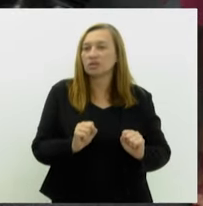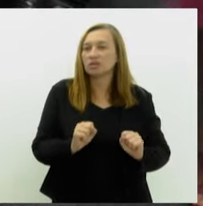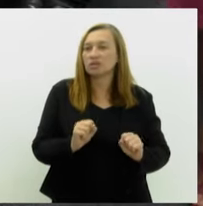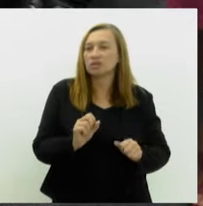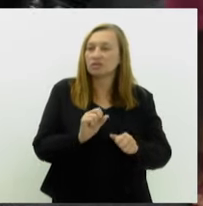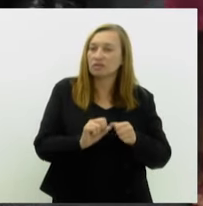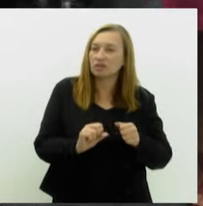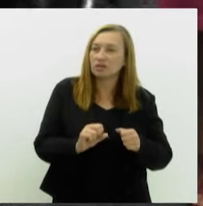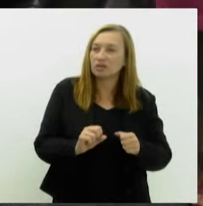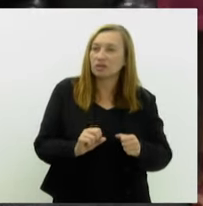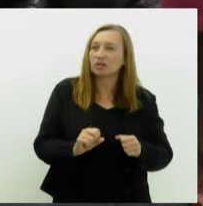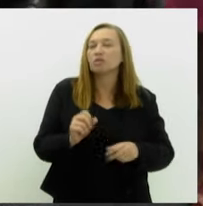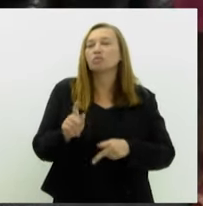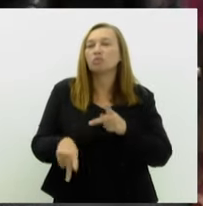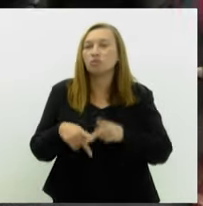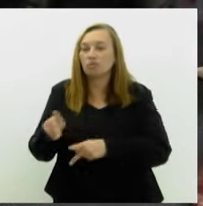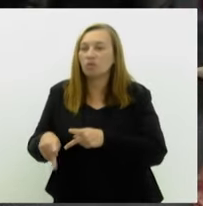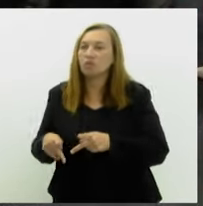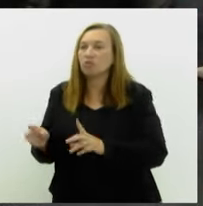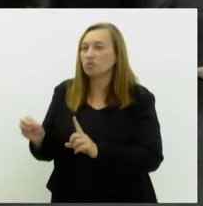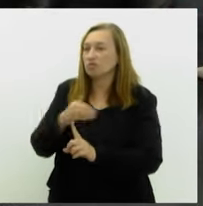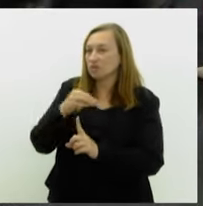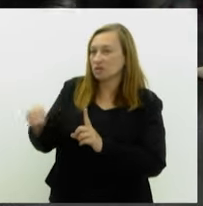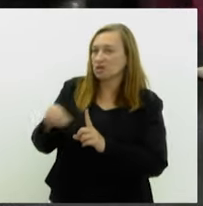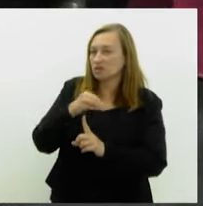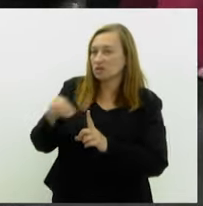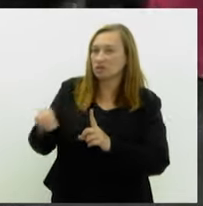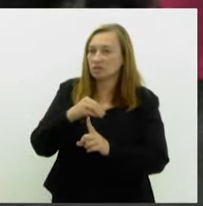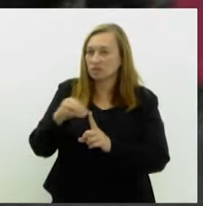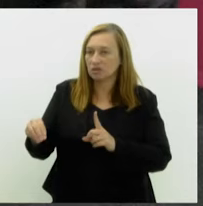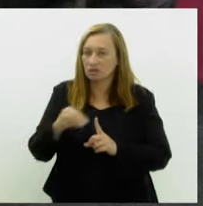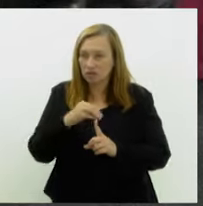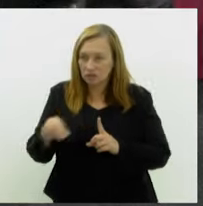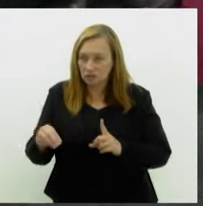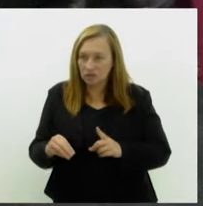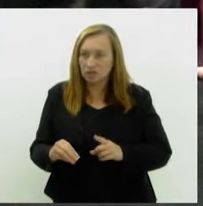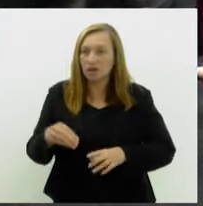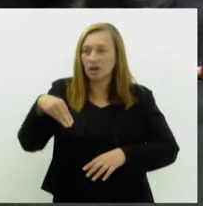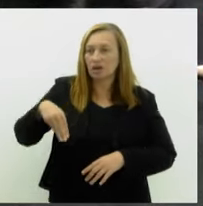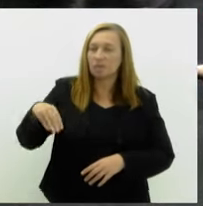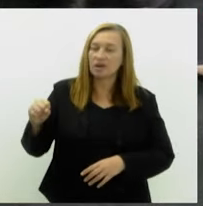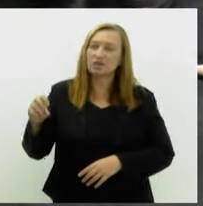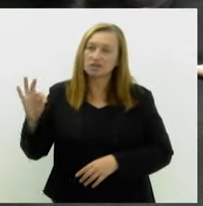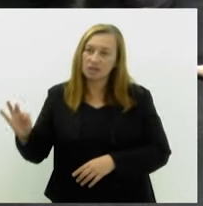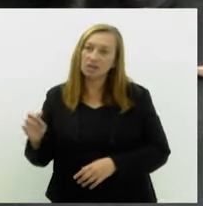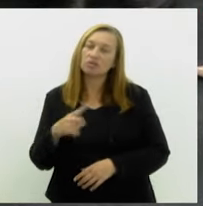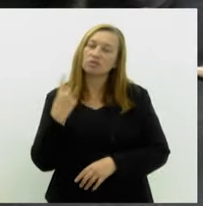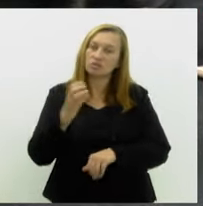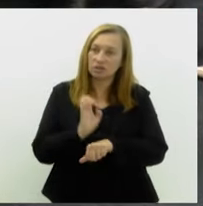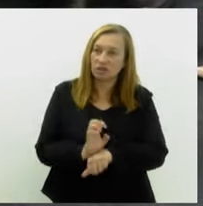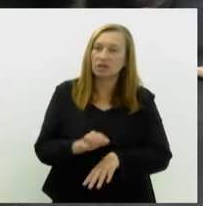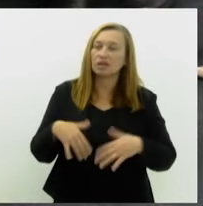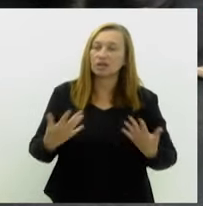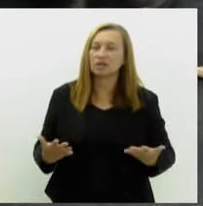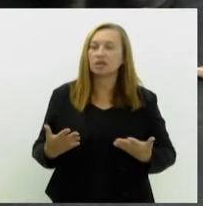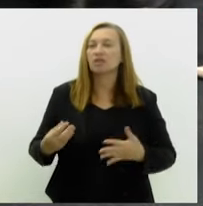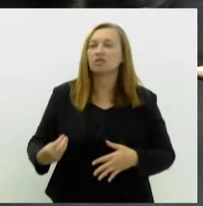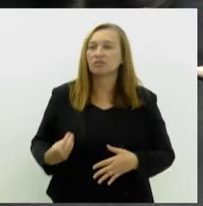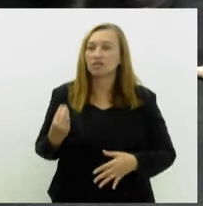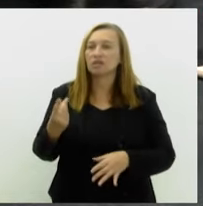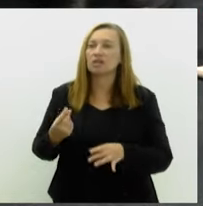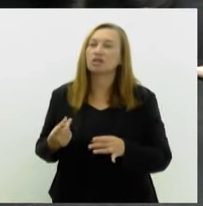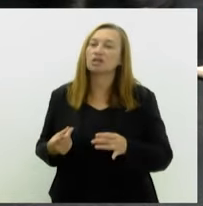feita para as populações mais vulneráveis, para os assentados, para os ocupantes no nosso Estado. Então, vida longa